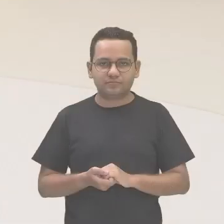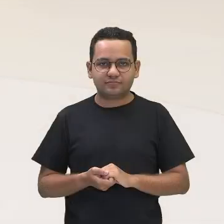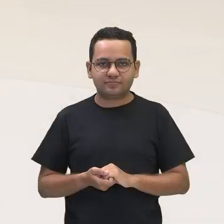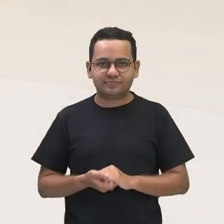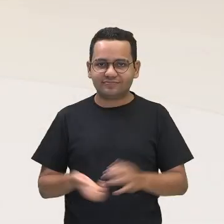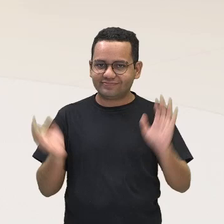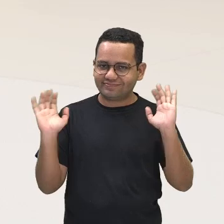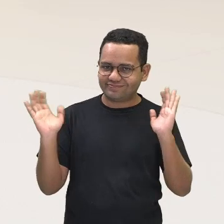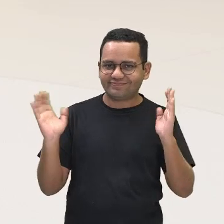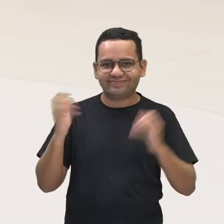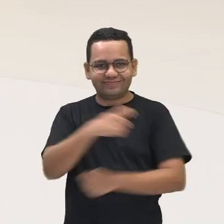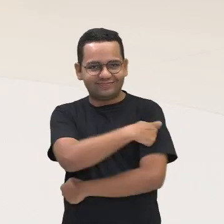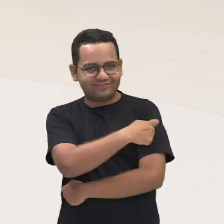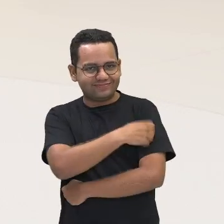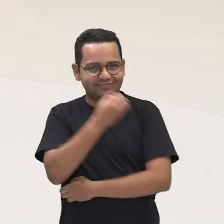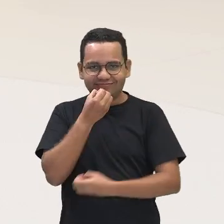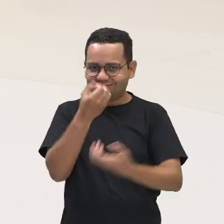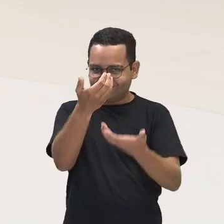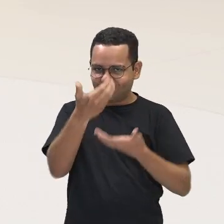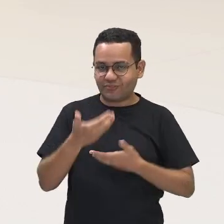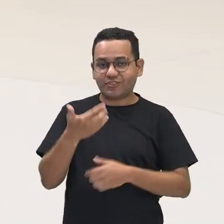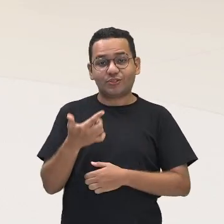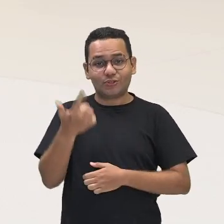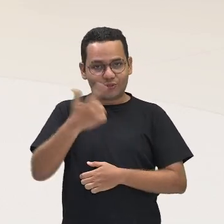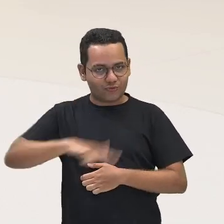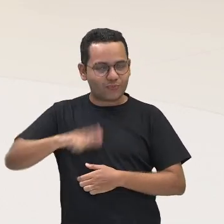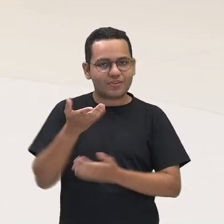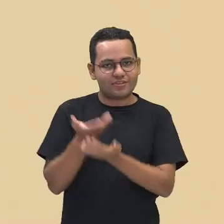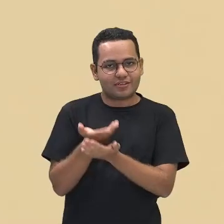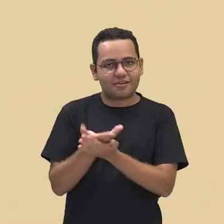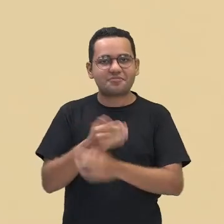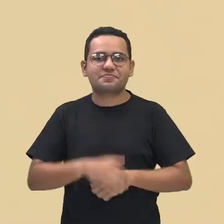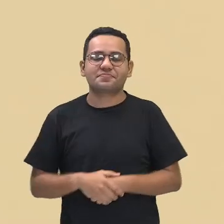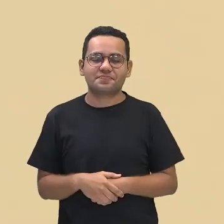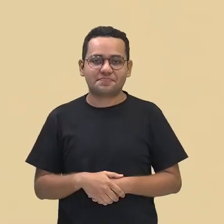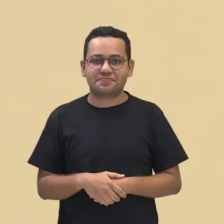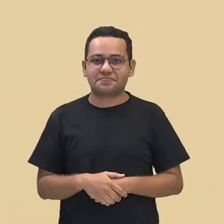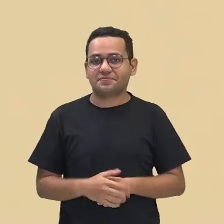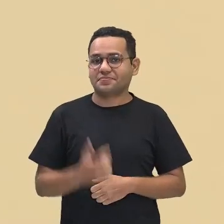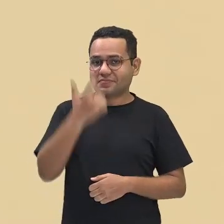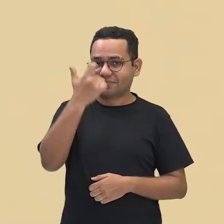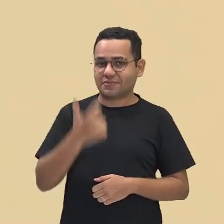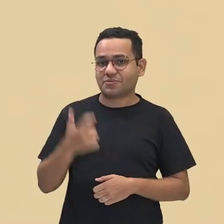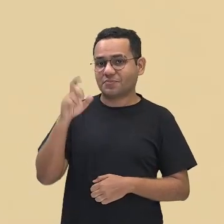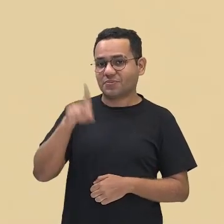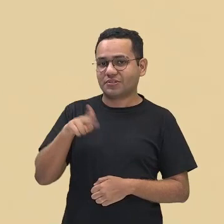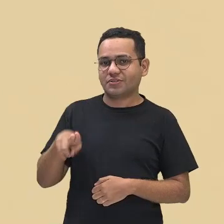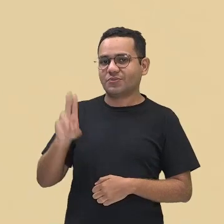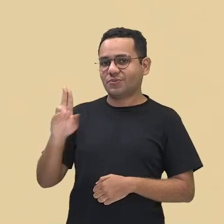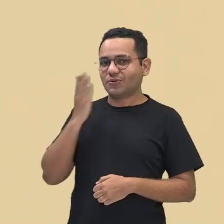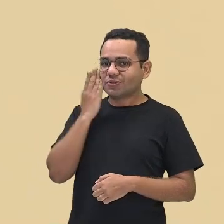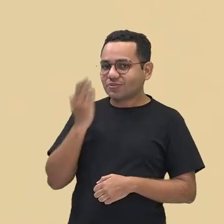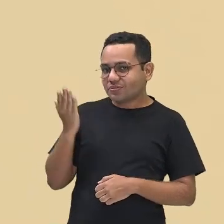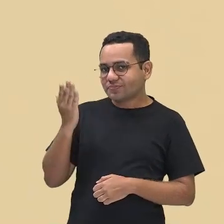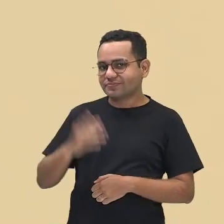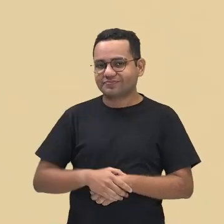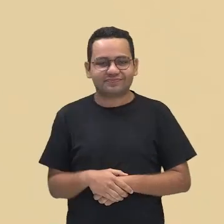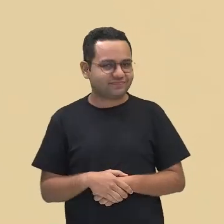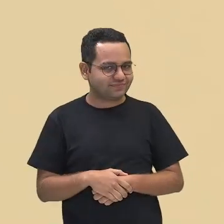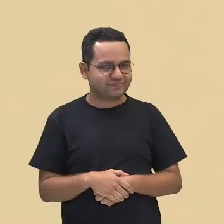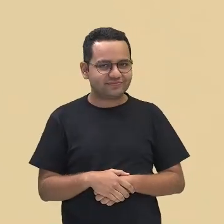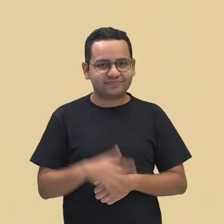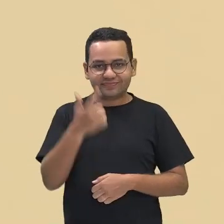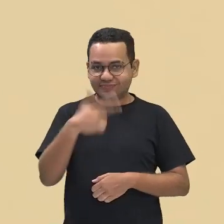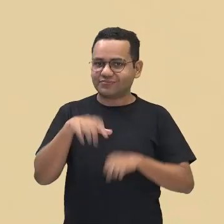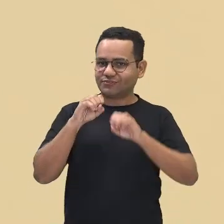Olá, queridos estudantes, sejam muito bem-vindos a mais uma aula. Eu sou a professora Shirley Botelho, estou aqui para